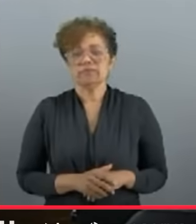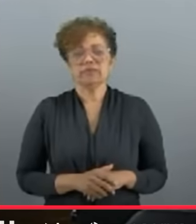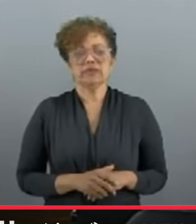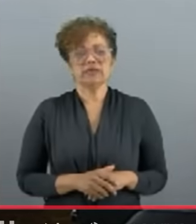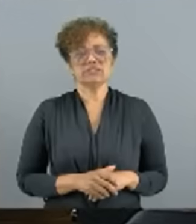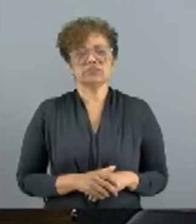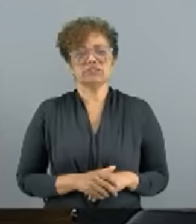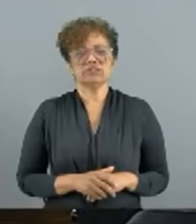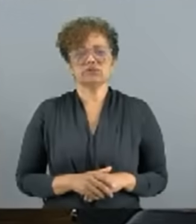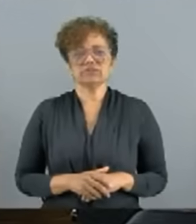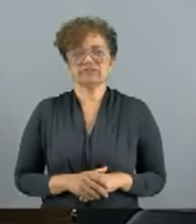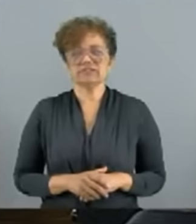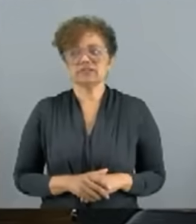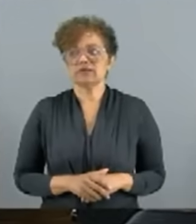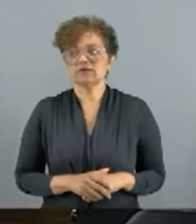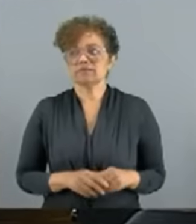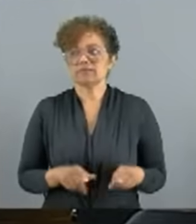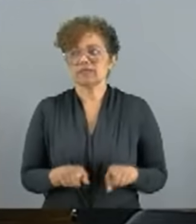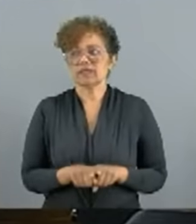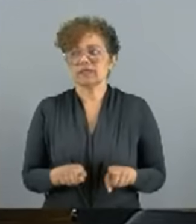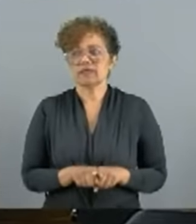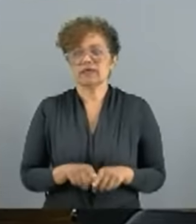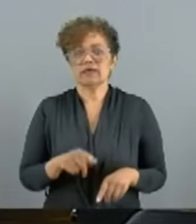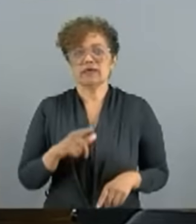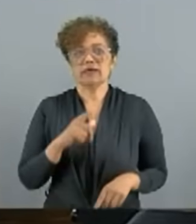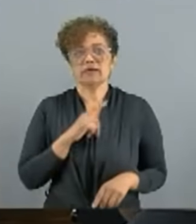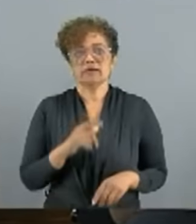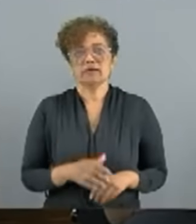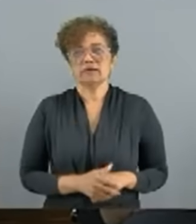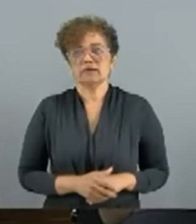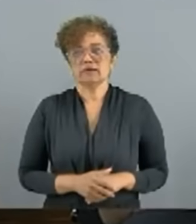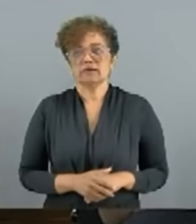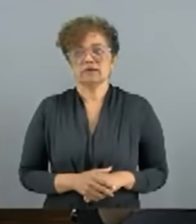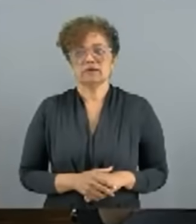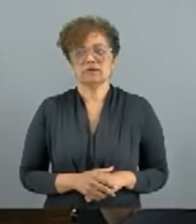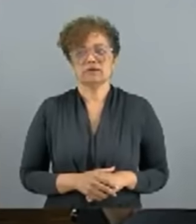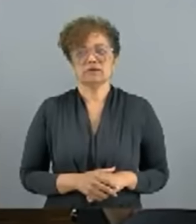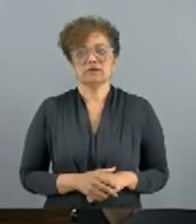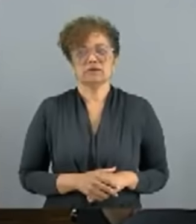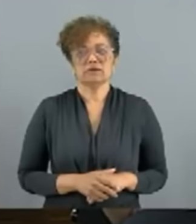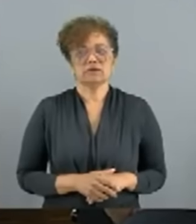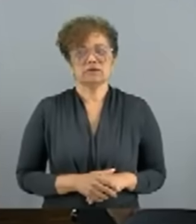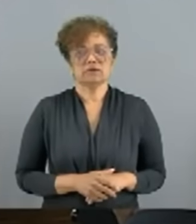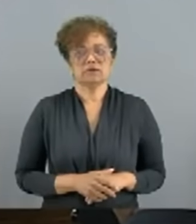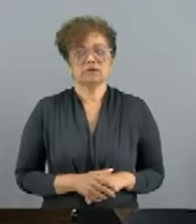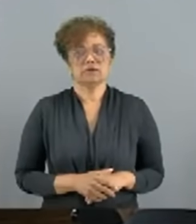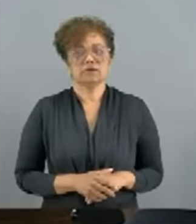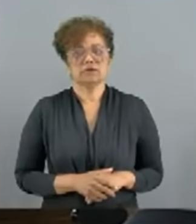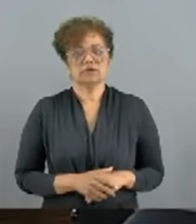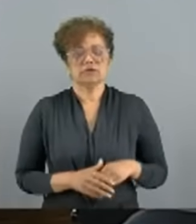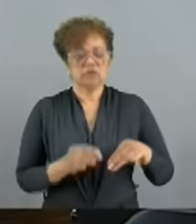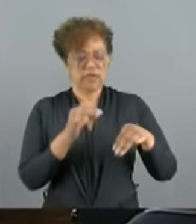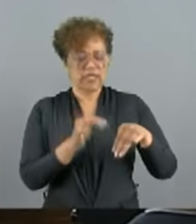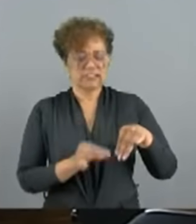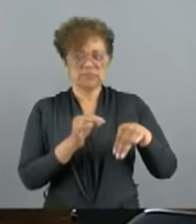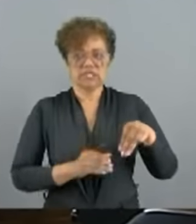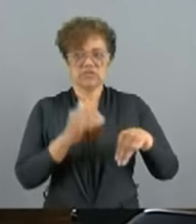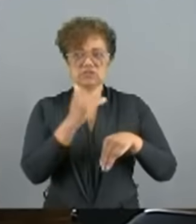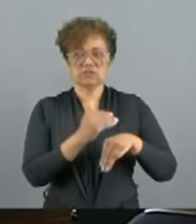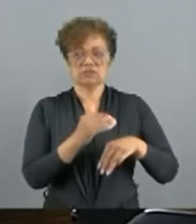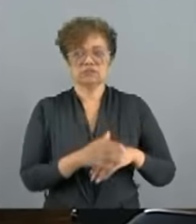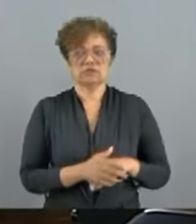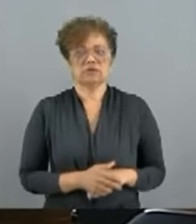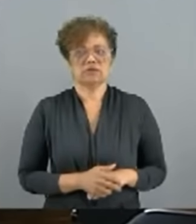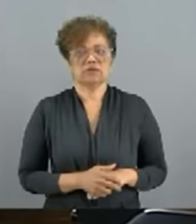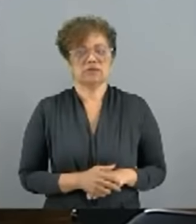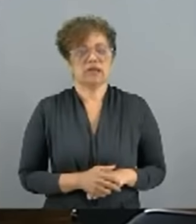interior do Brasil, inclusive o nosso Cajuru aqui vai fazer um procedimento cirúrgico ainda hoje à tarde, não é isso, senador? Então, muito claro, bem. presidente,